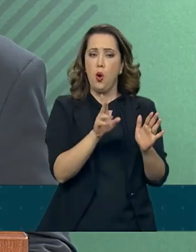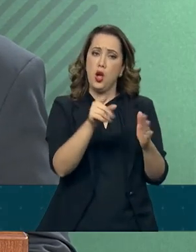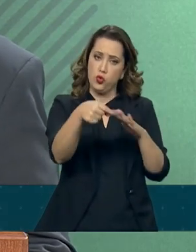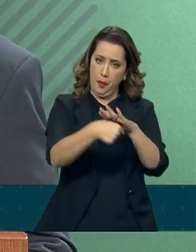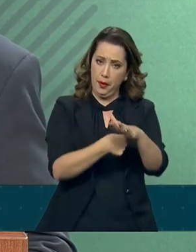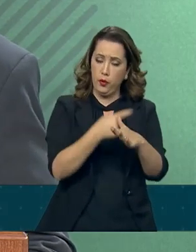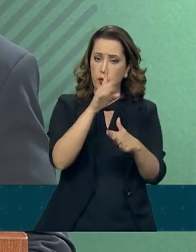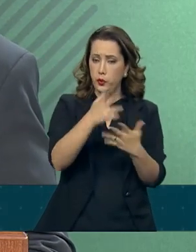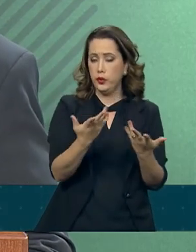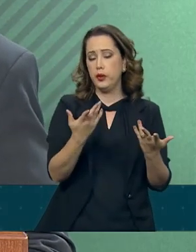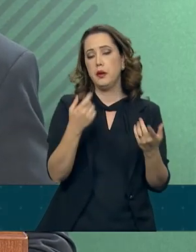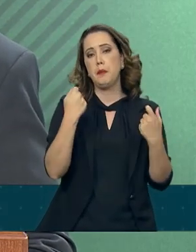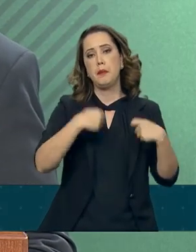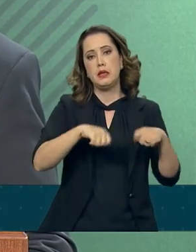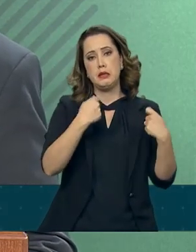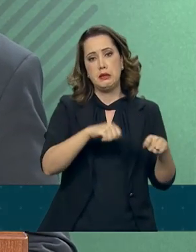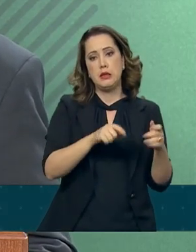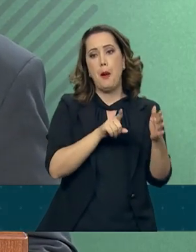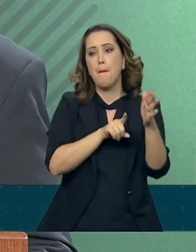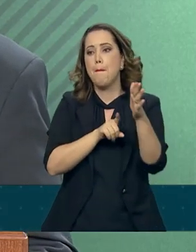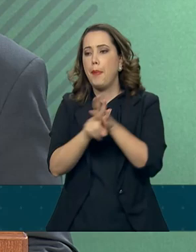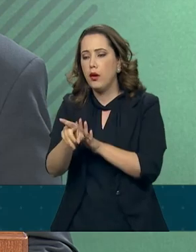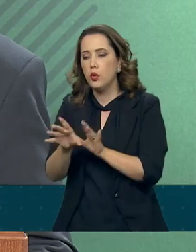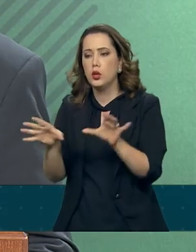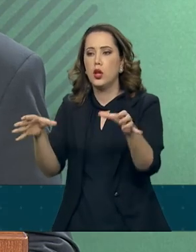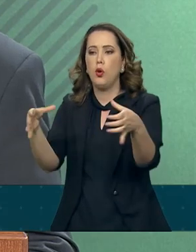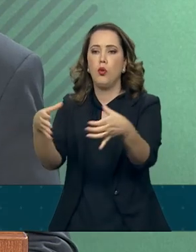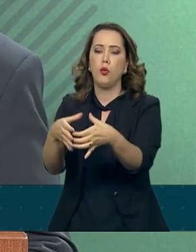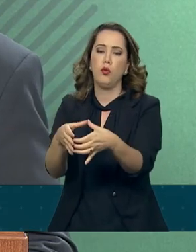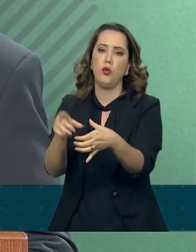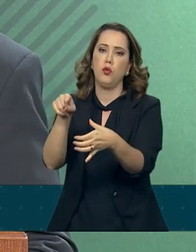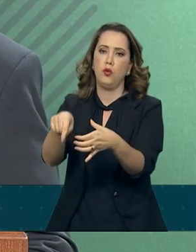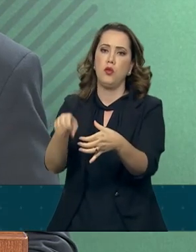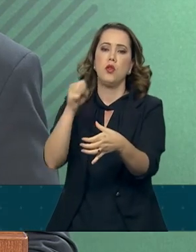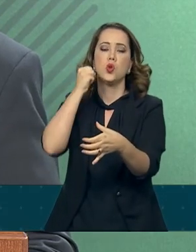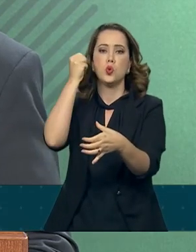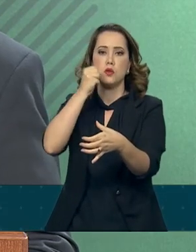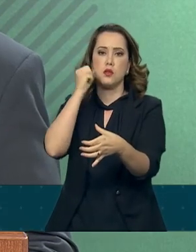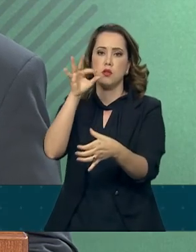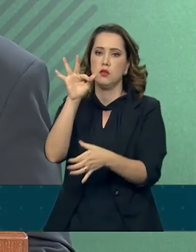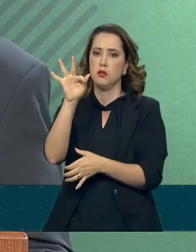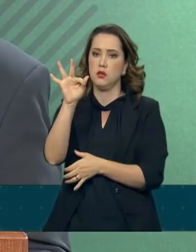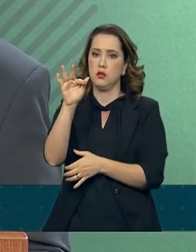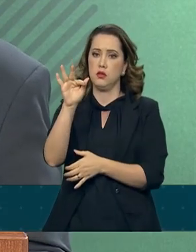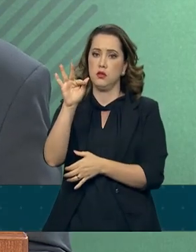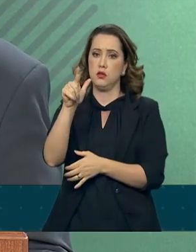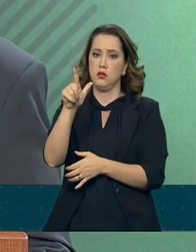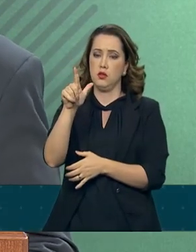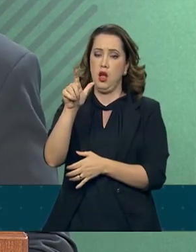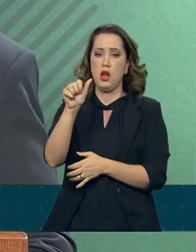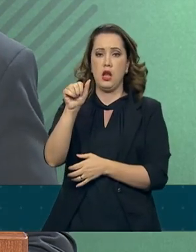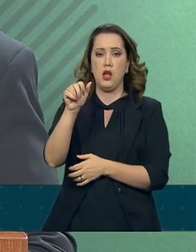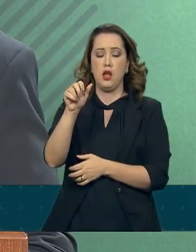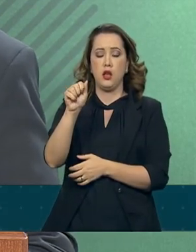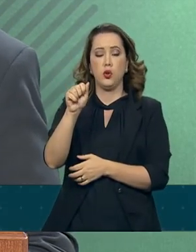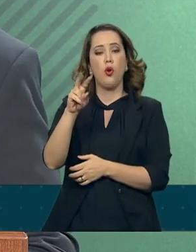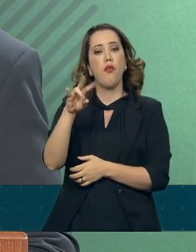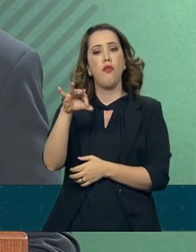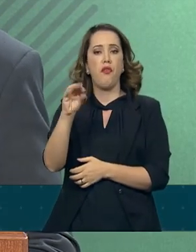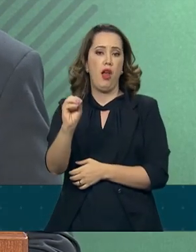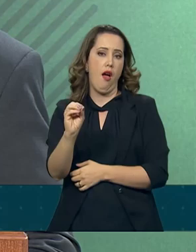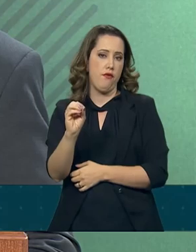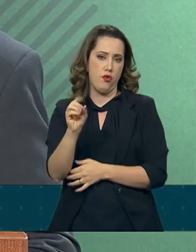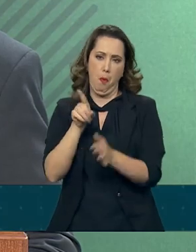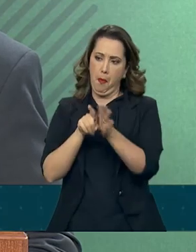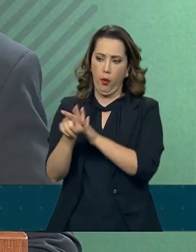há de ser endereçada a assessoria do senador flávio e eventualmente a assessoria de comunicação do